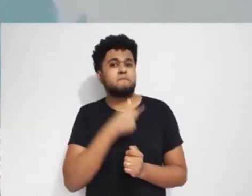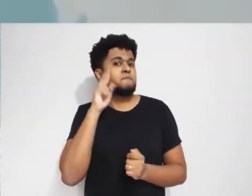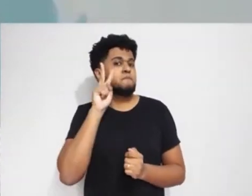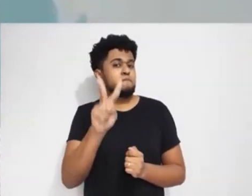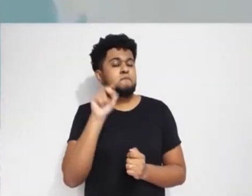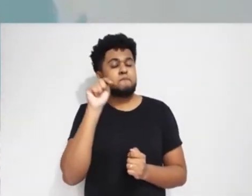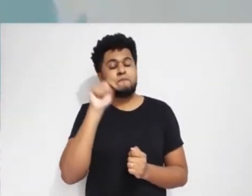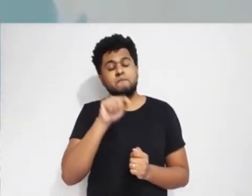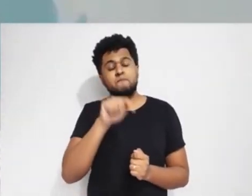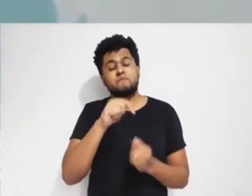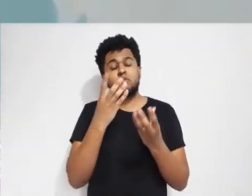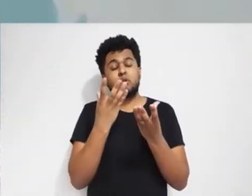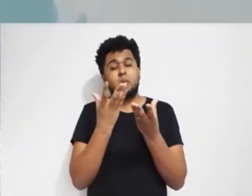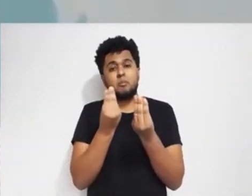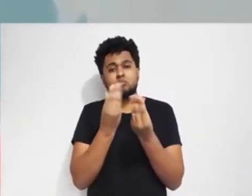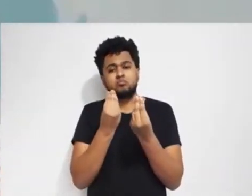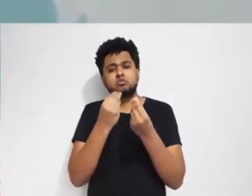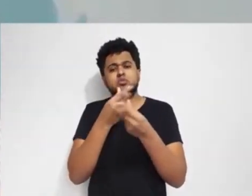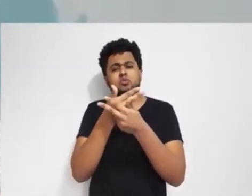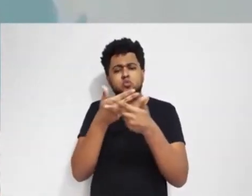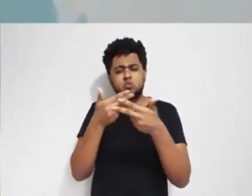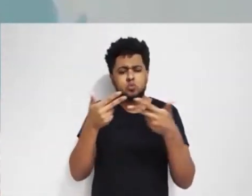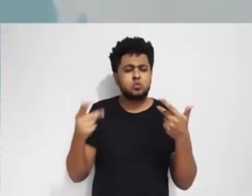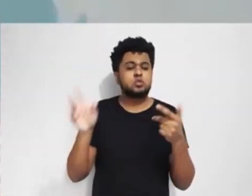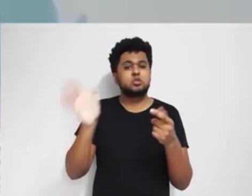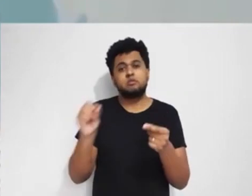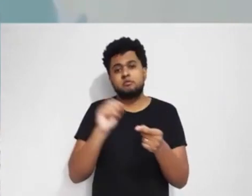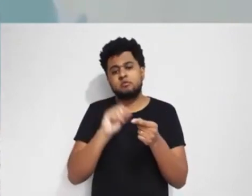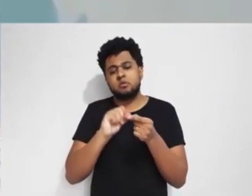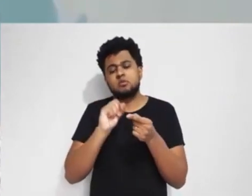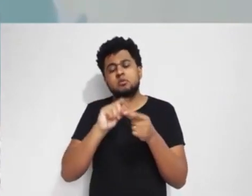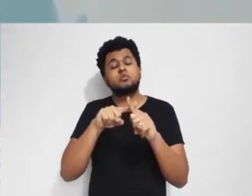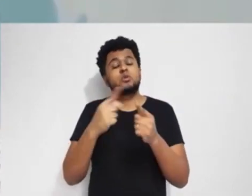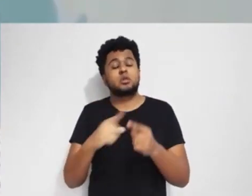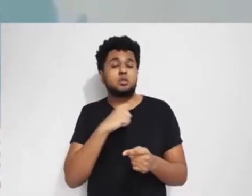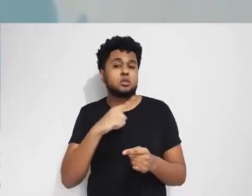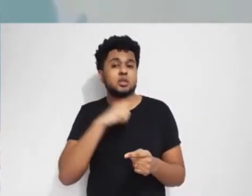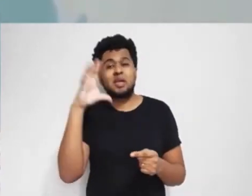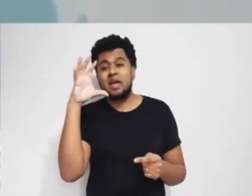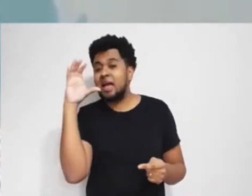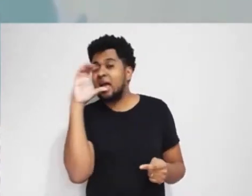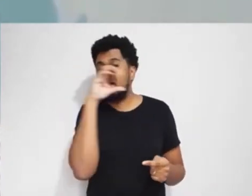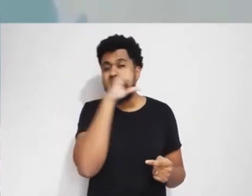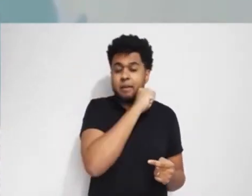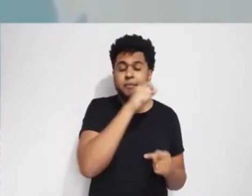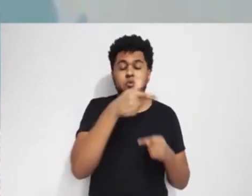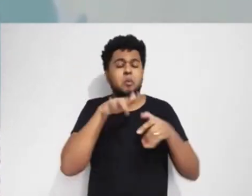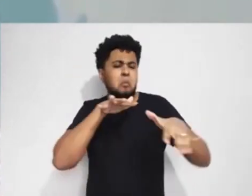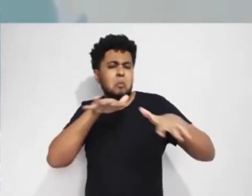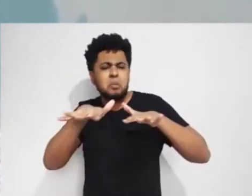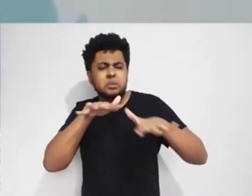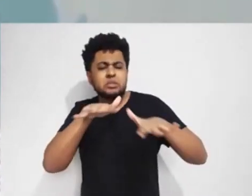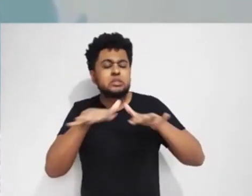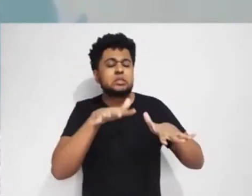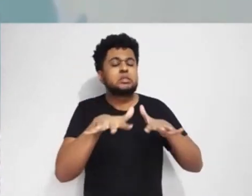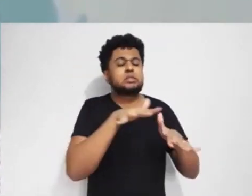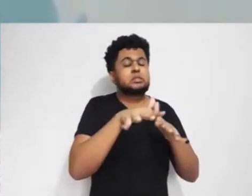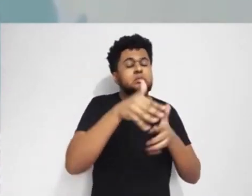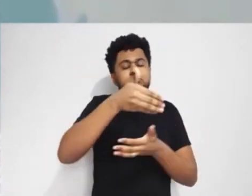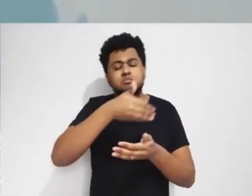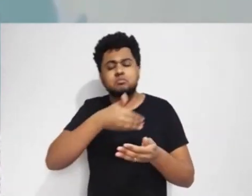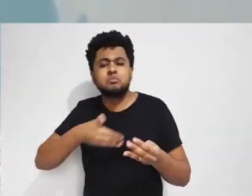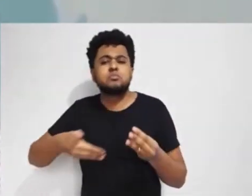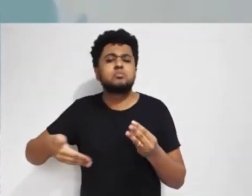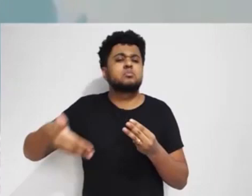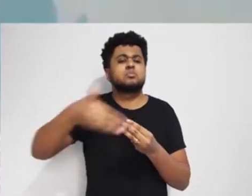muitas coisas puderam ser feitas porque houve rapidamente alguma mobilização em torno de investimentos,